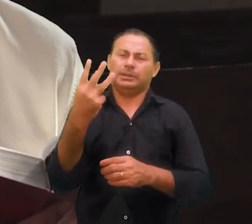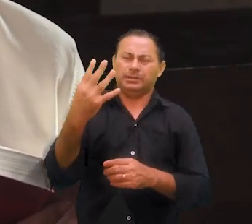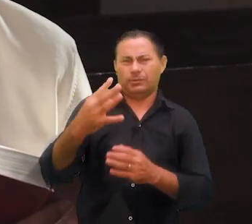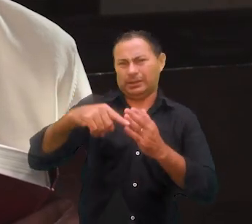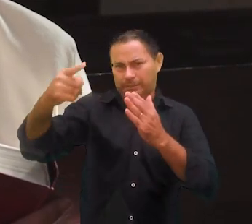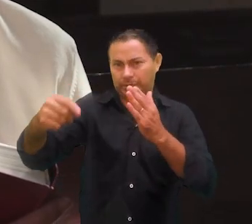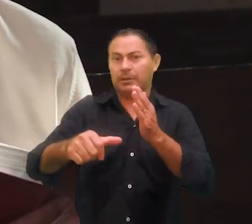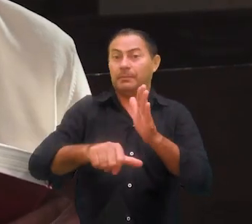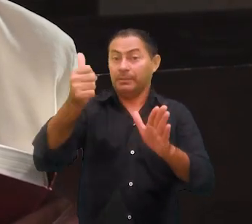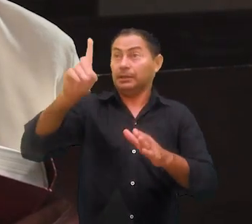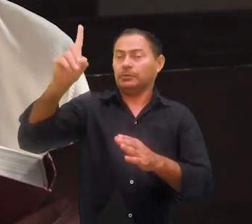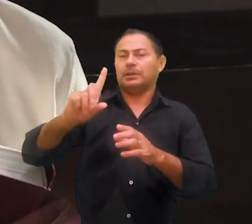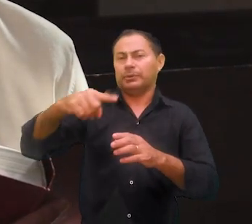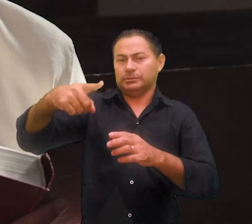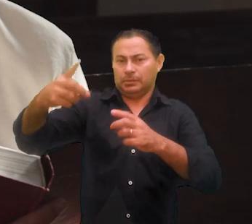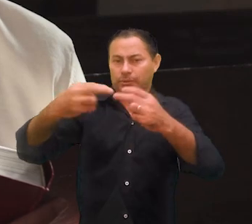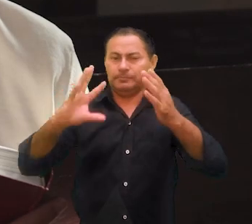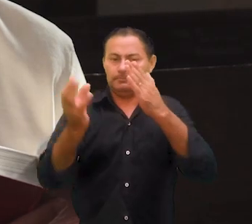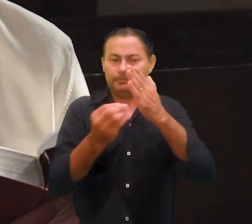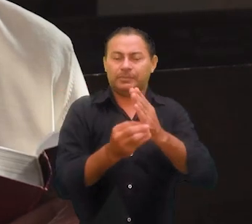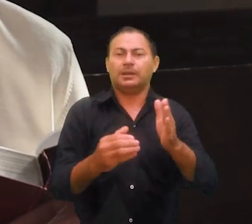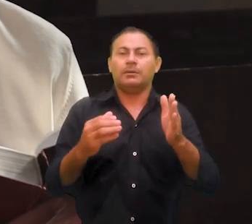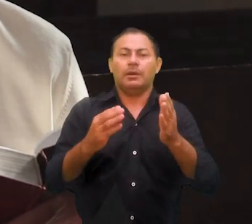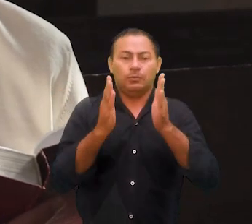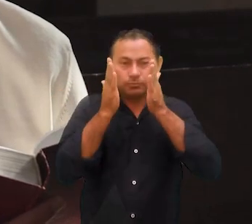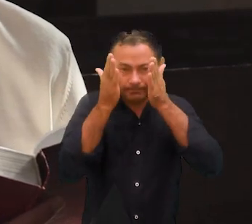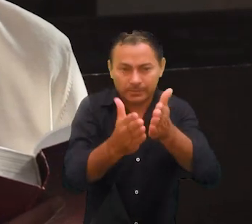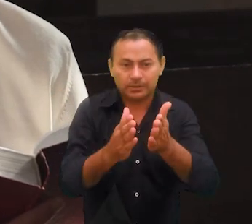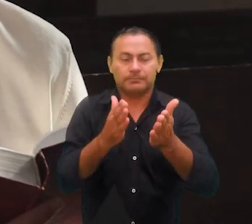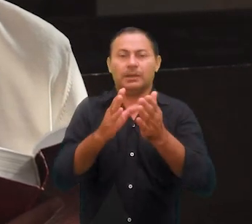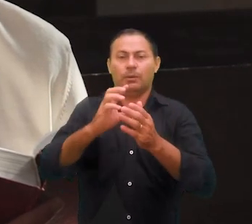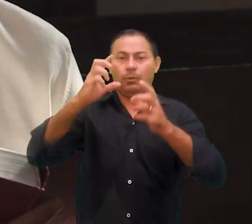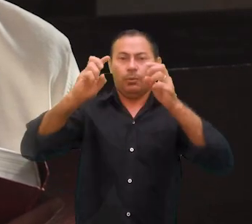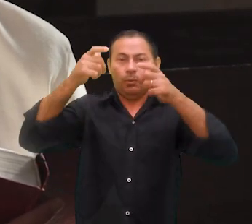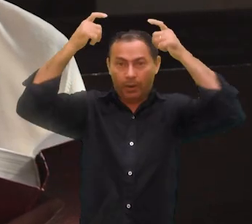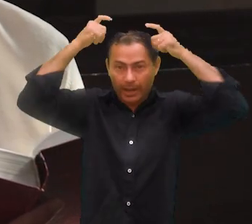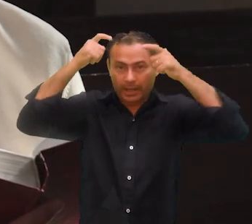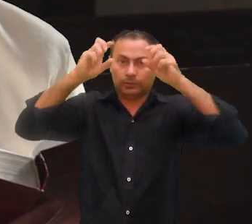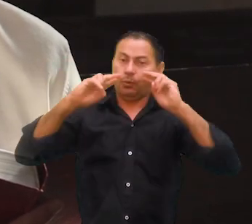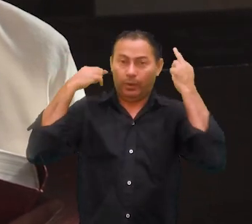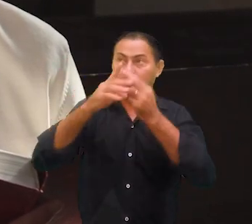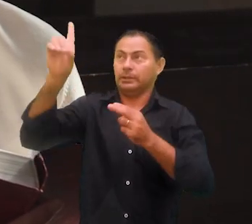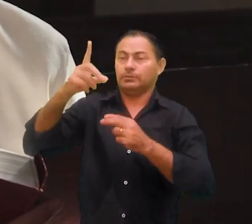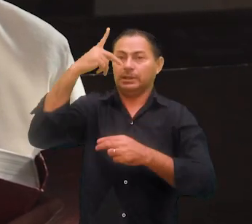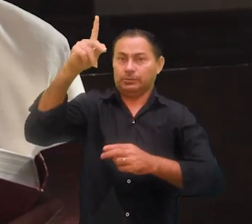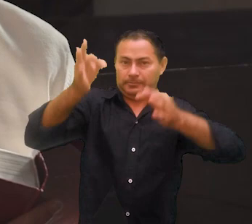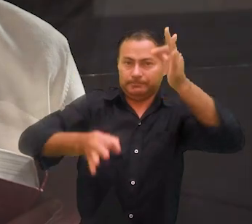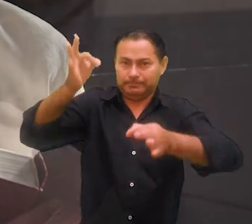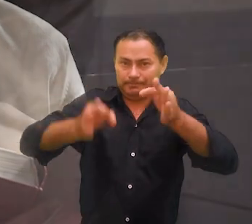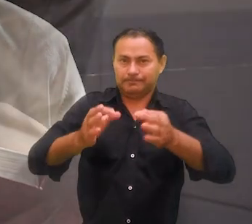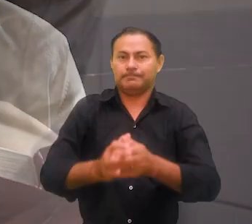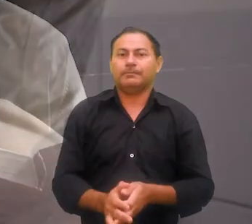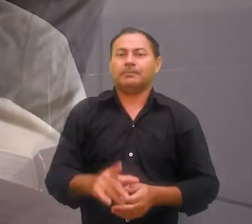prioridade número 2, 3, 4, 5, até 10. Mas o centro é o reino de Deus e a sua